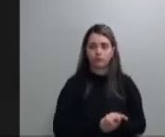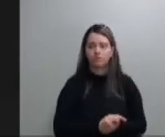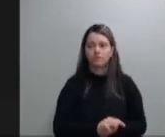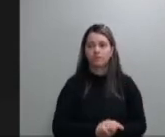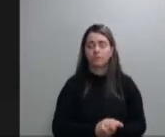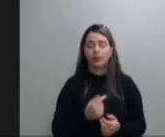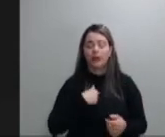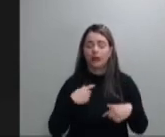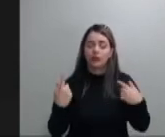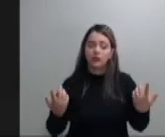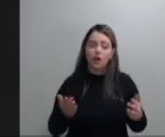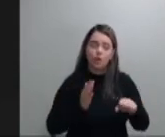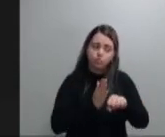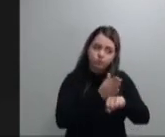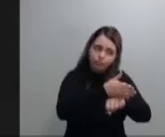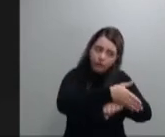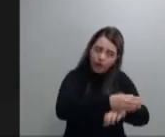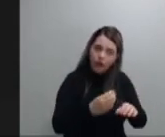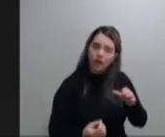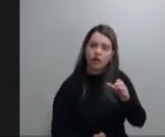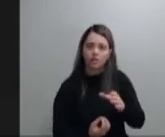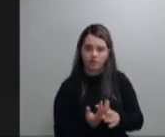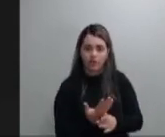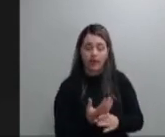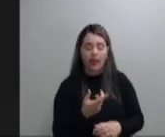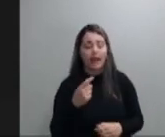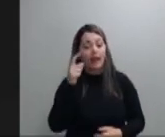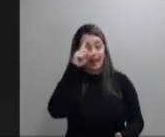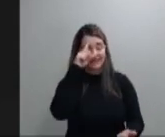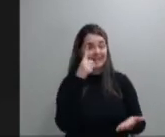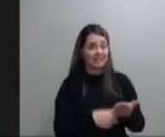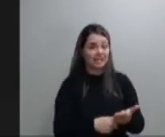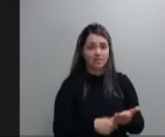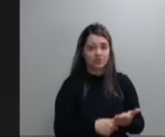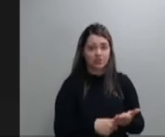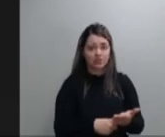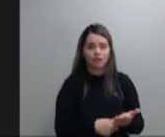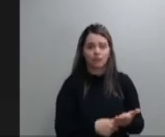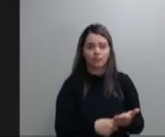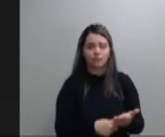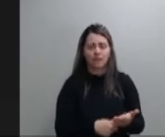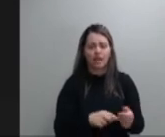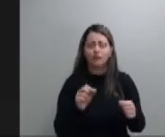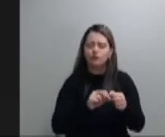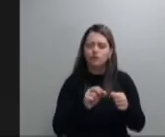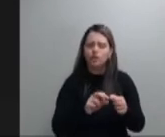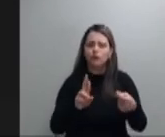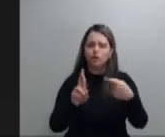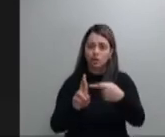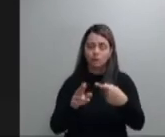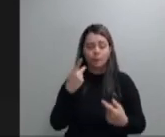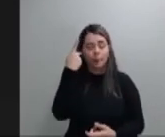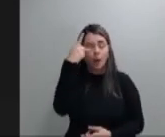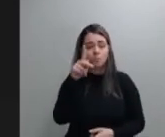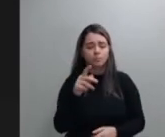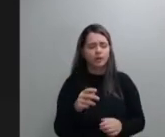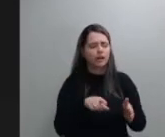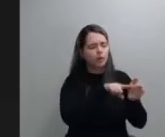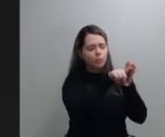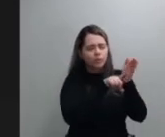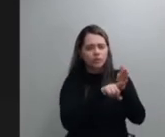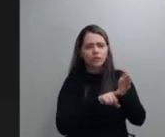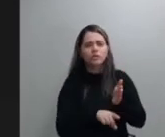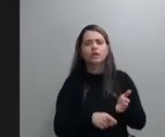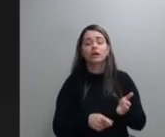interno digo eu a decisão guerreada foi tornada sem efeito pelo senhor relator para que a apreciação do mérito do recurso